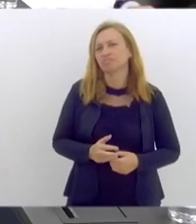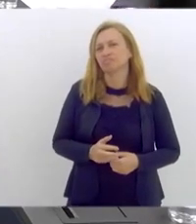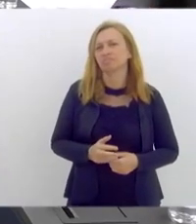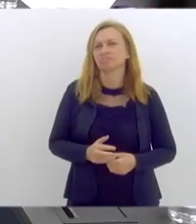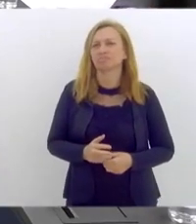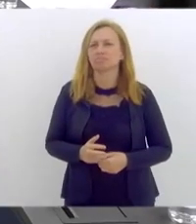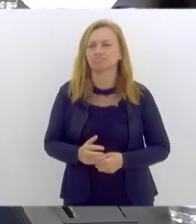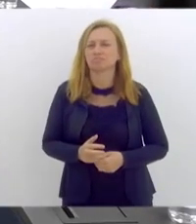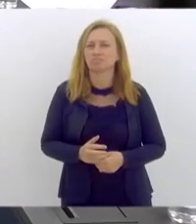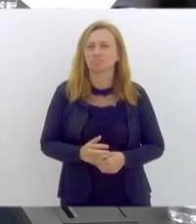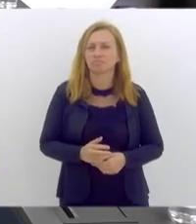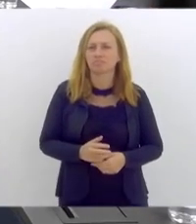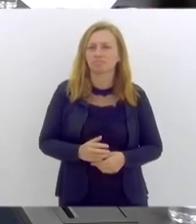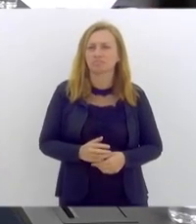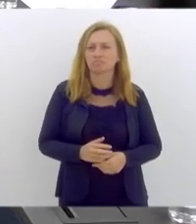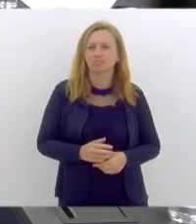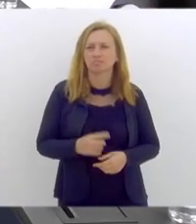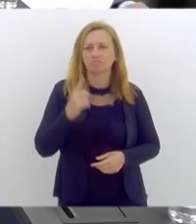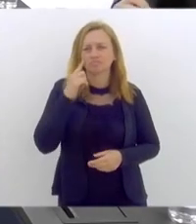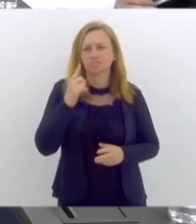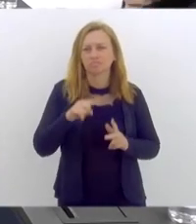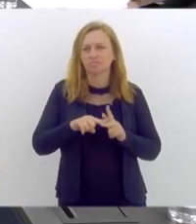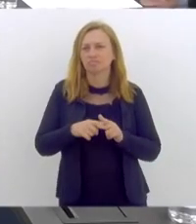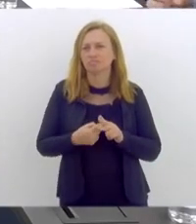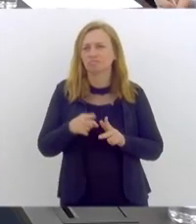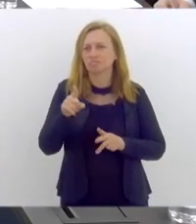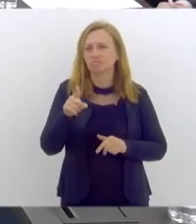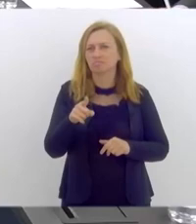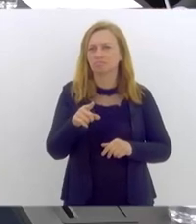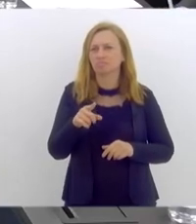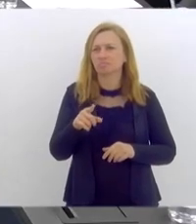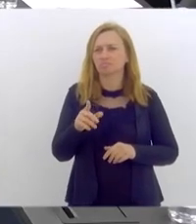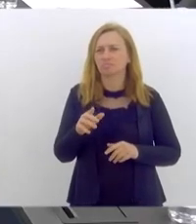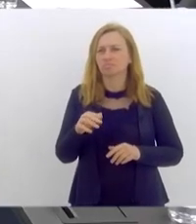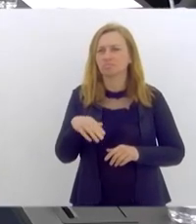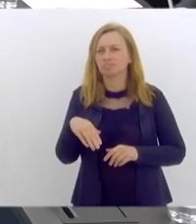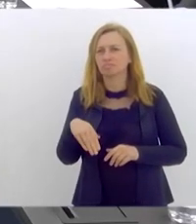concorda Então vamos fazer essa correçãozinha aí Milena